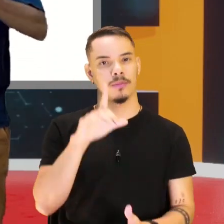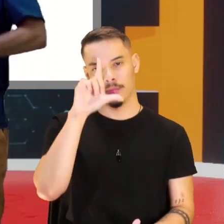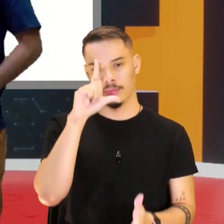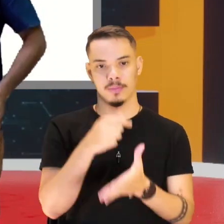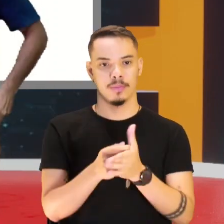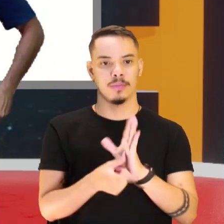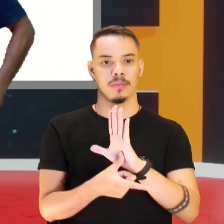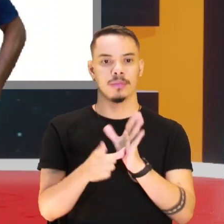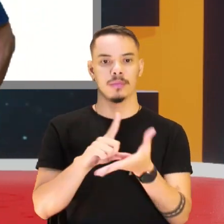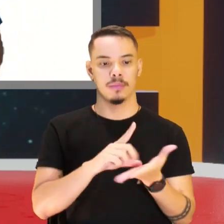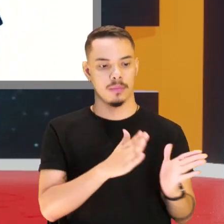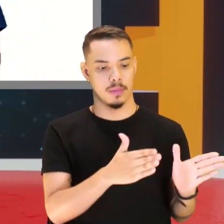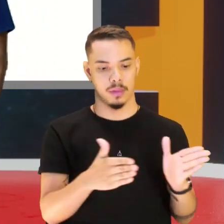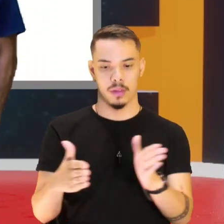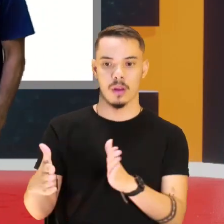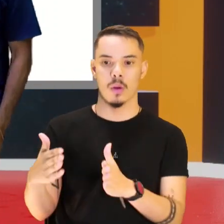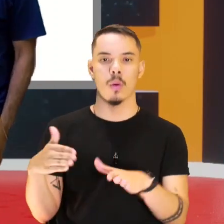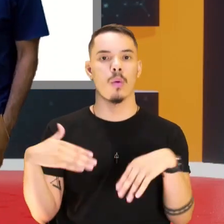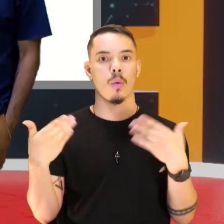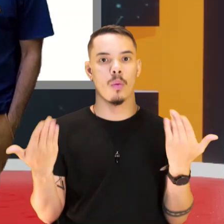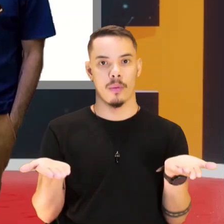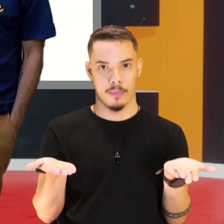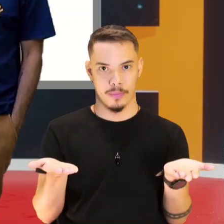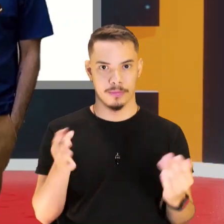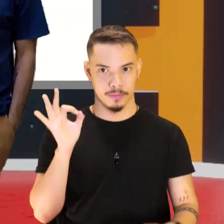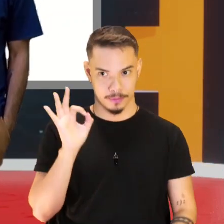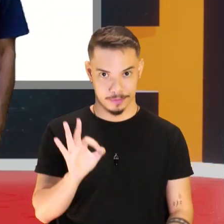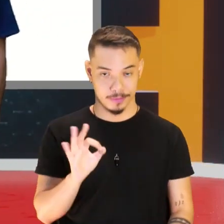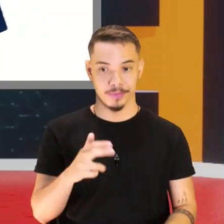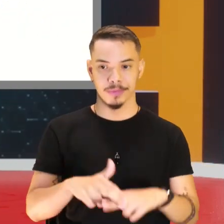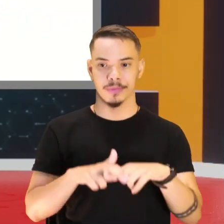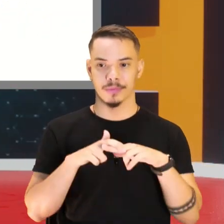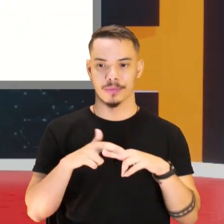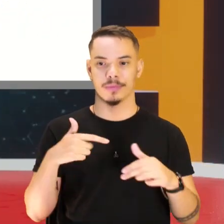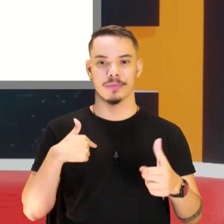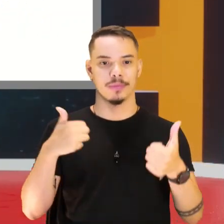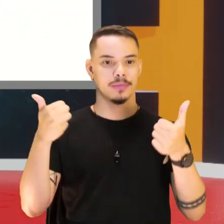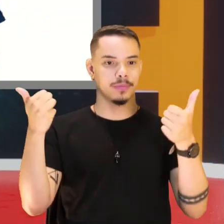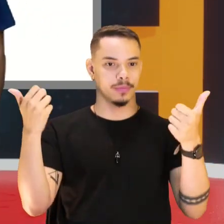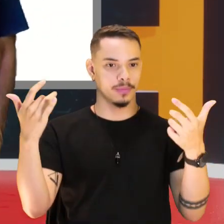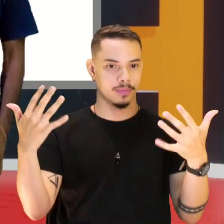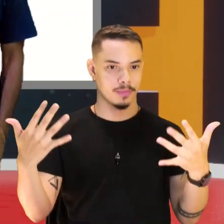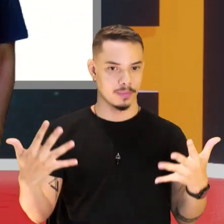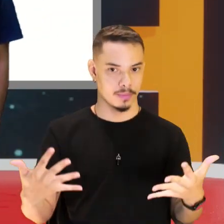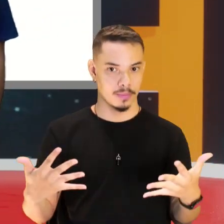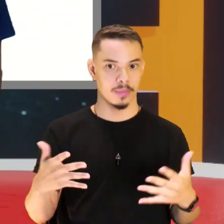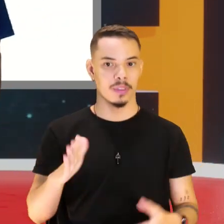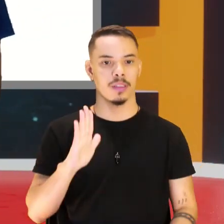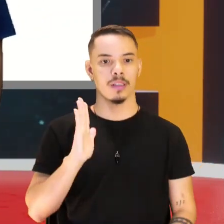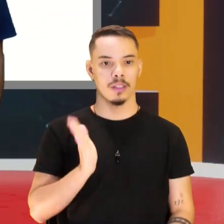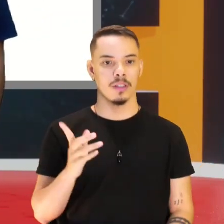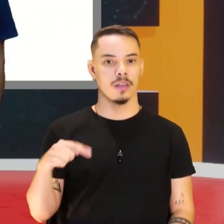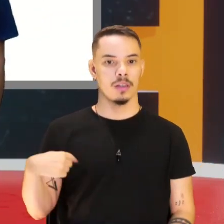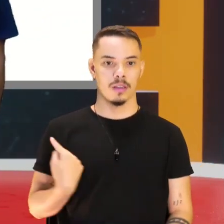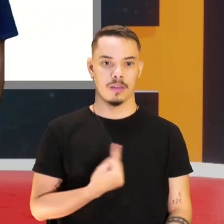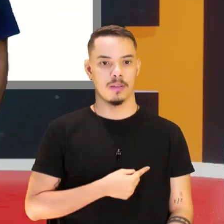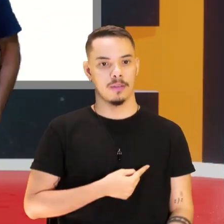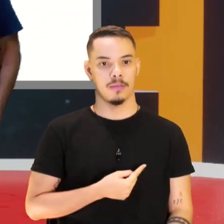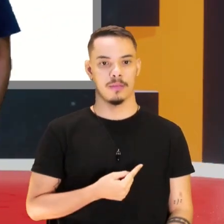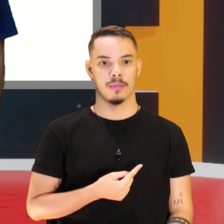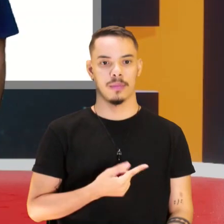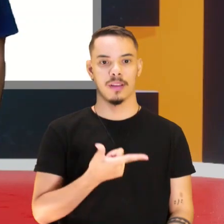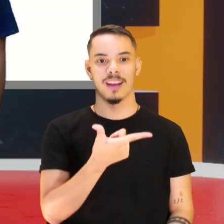determinado na sequência qual é a posição do termo. Isso mesmo. Então, com essa explicação toda do professor Maurício, a gente já foi com aí